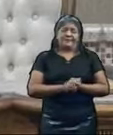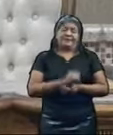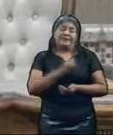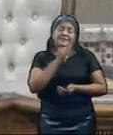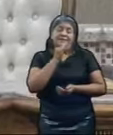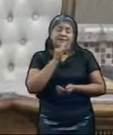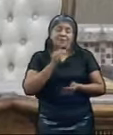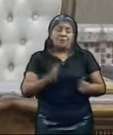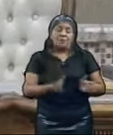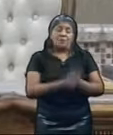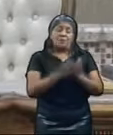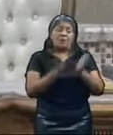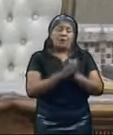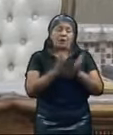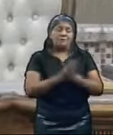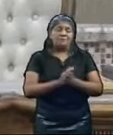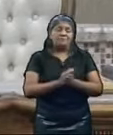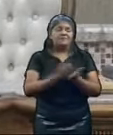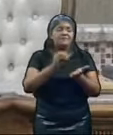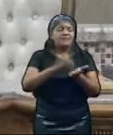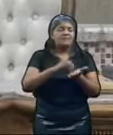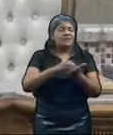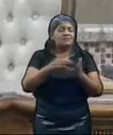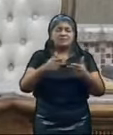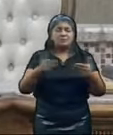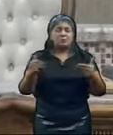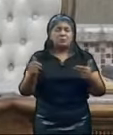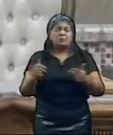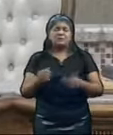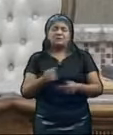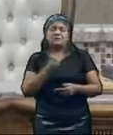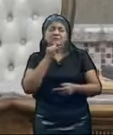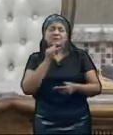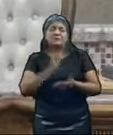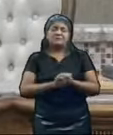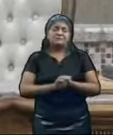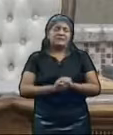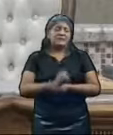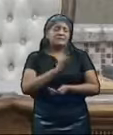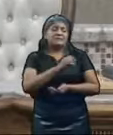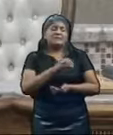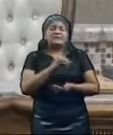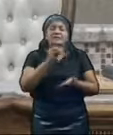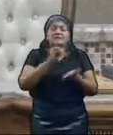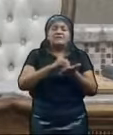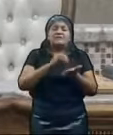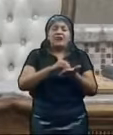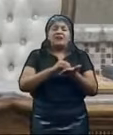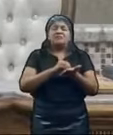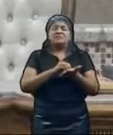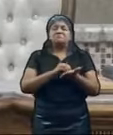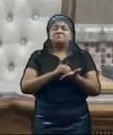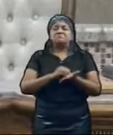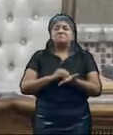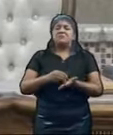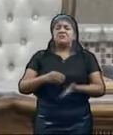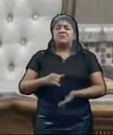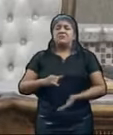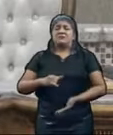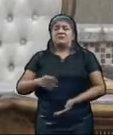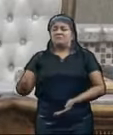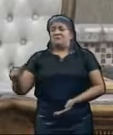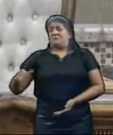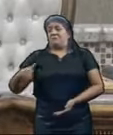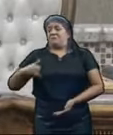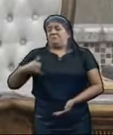não é pobreza material pobreza de espírito a humildade em contraste com